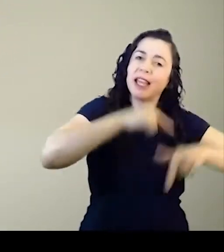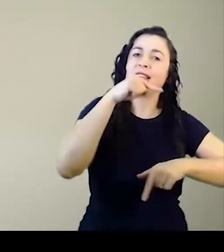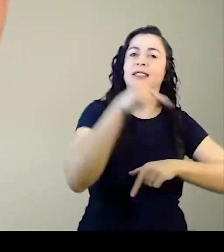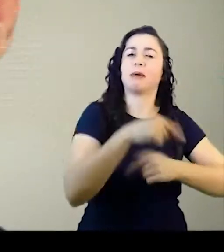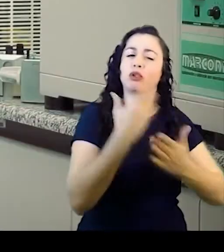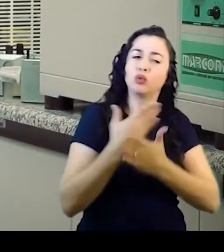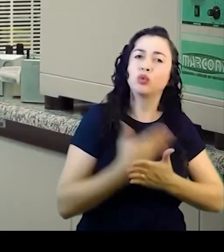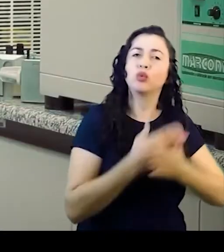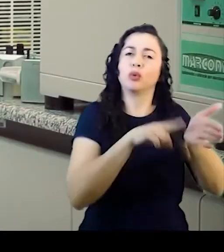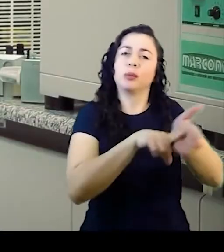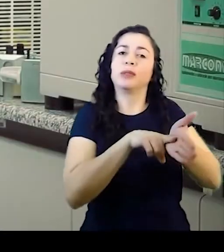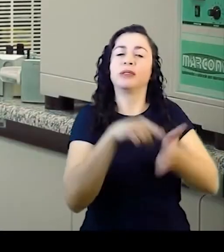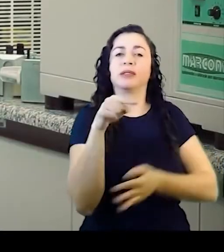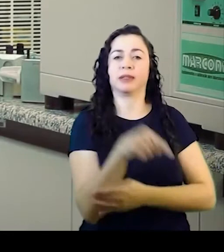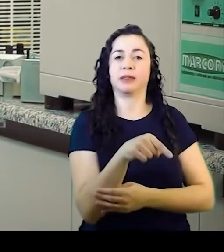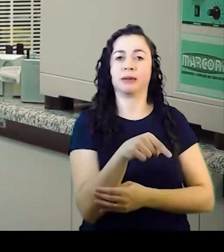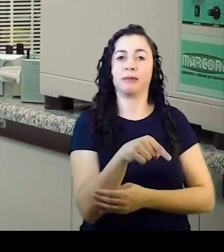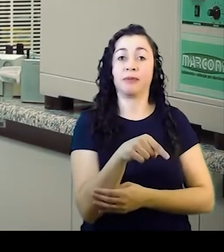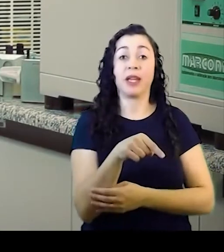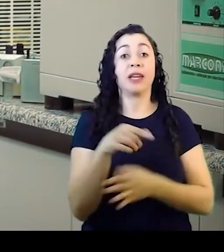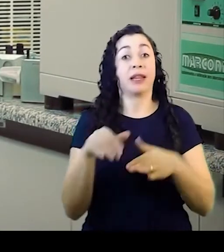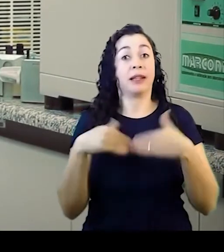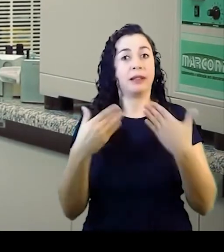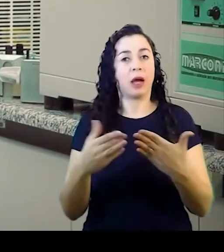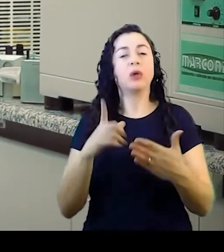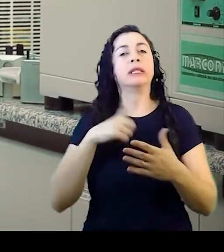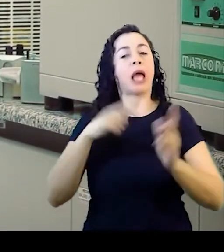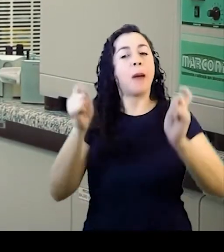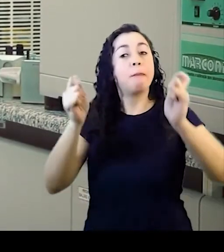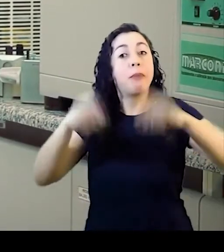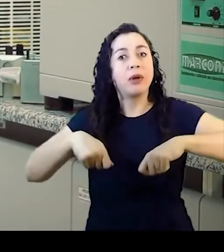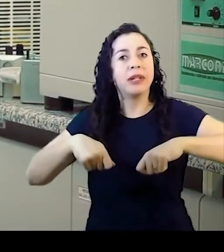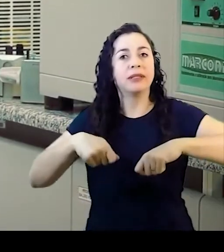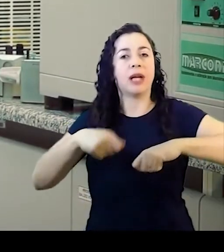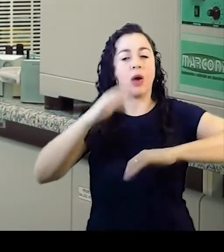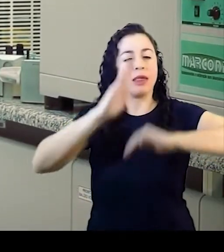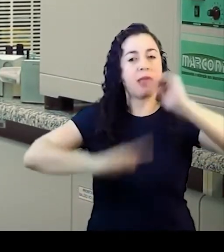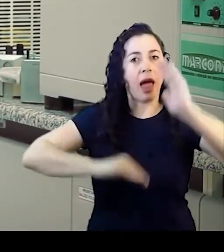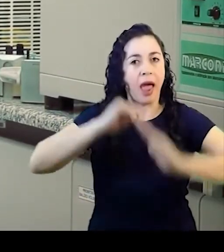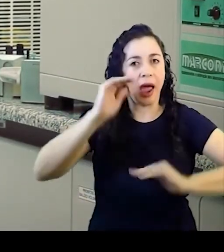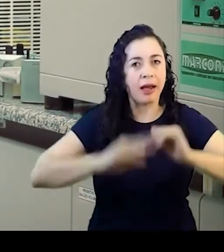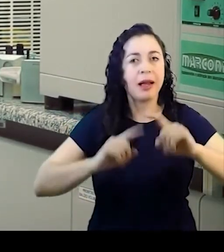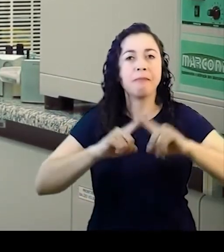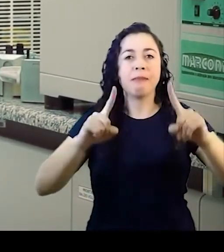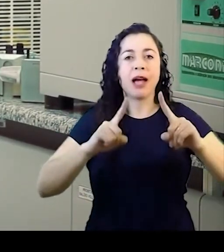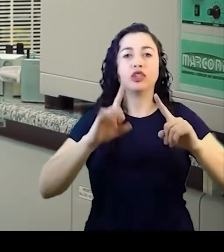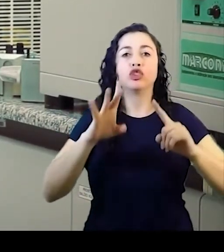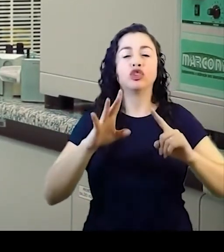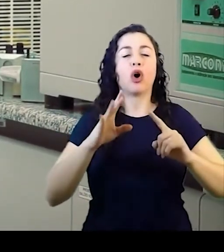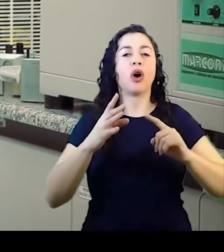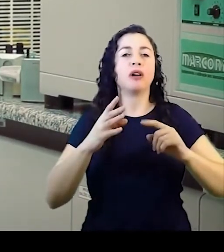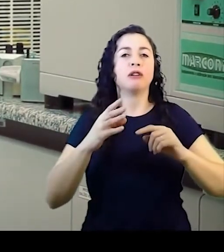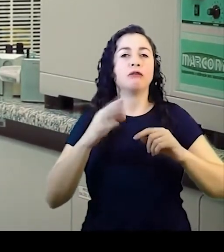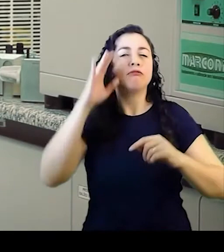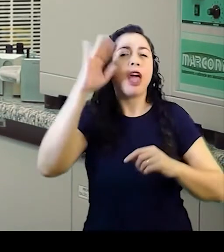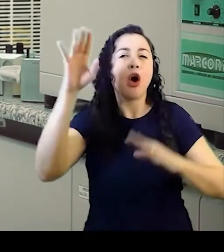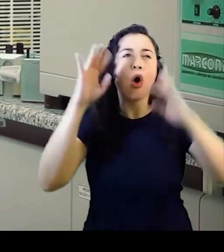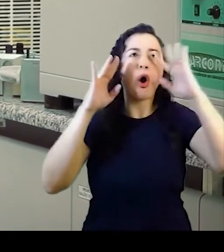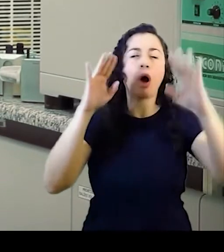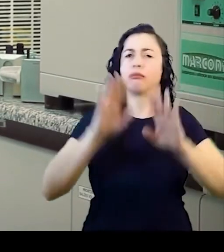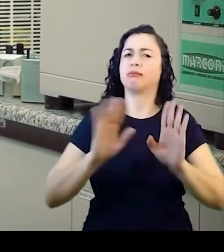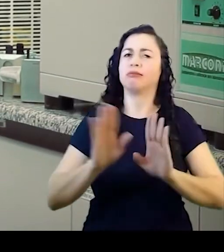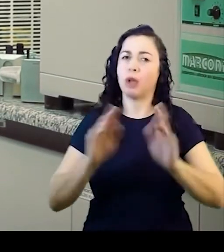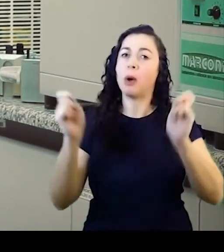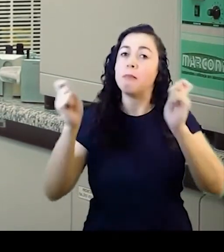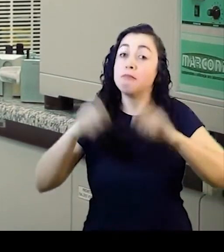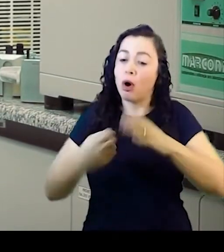exploratória. Então existe um potencial de aplicação de técnica, não é uma técnica teórica, é uma técnica que pode virar a ser um